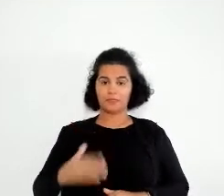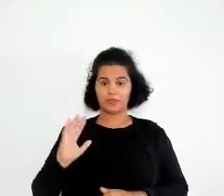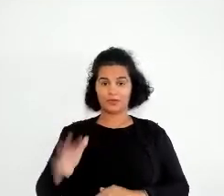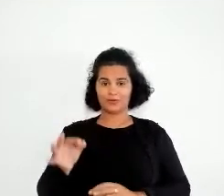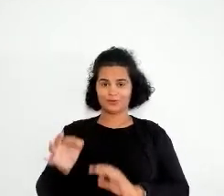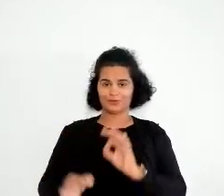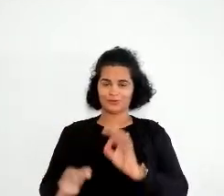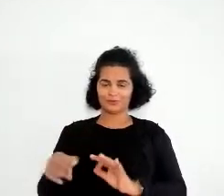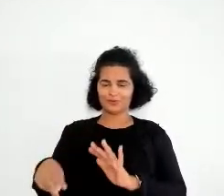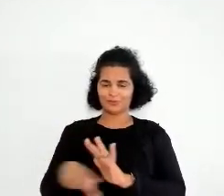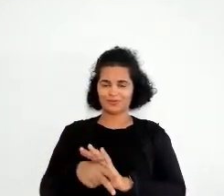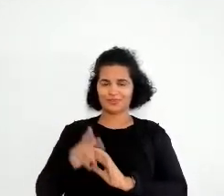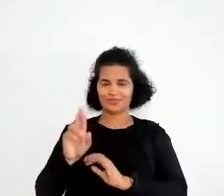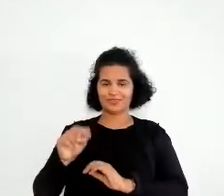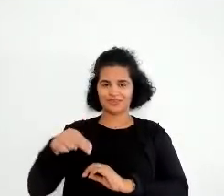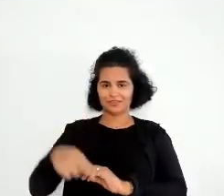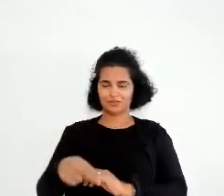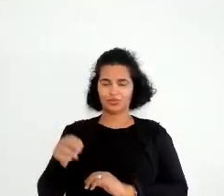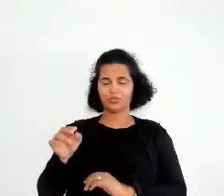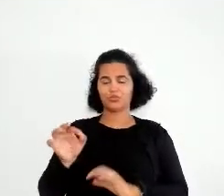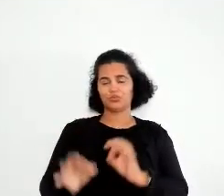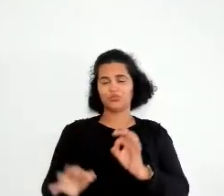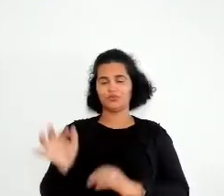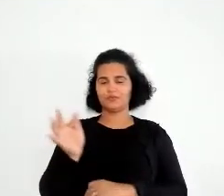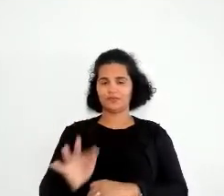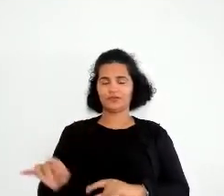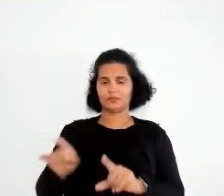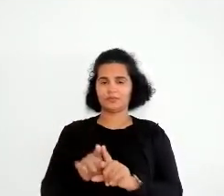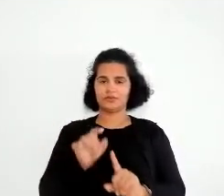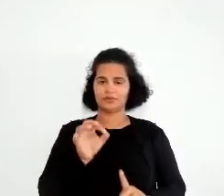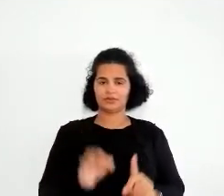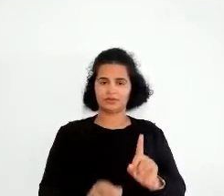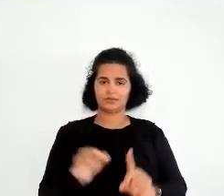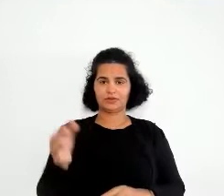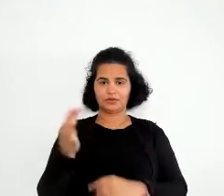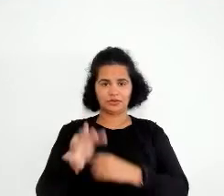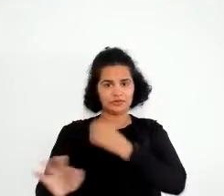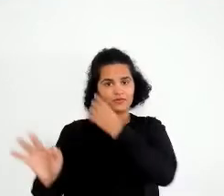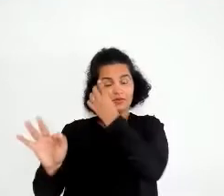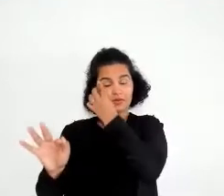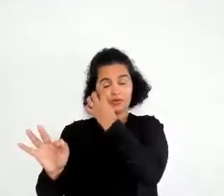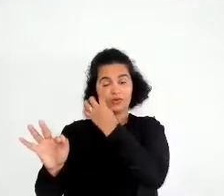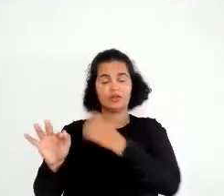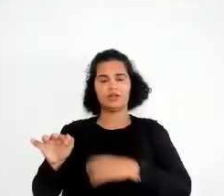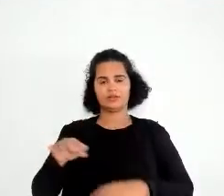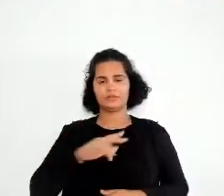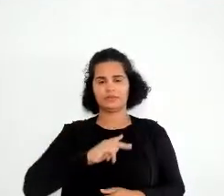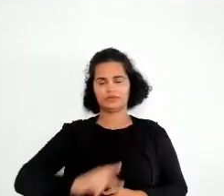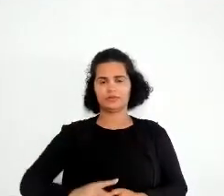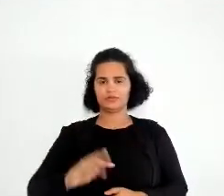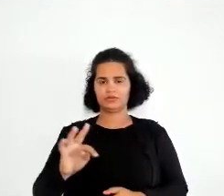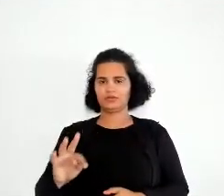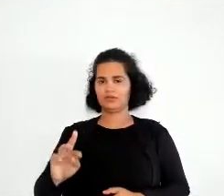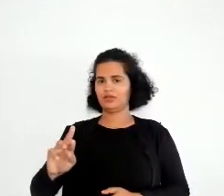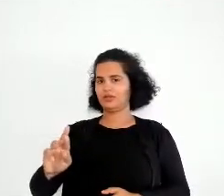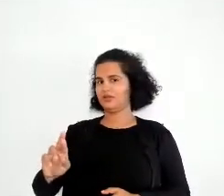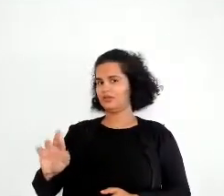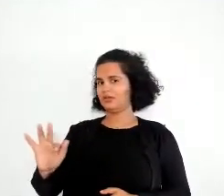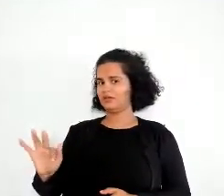Norte, juiz federal e desembargador federal. Ele presidiu o TRF da 5ª Região no biênio